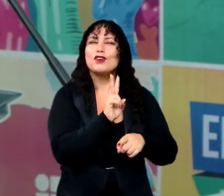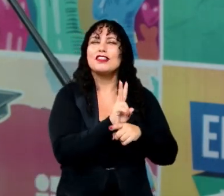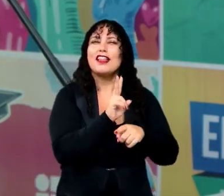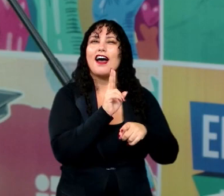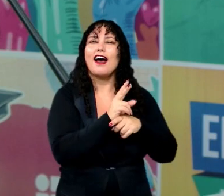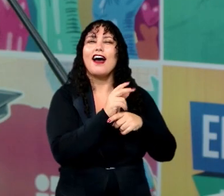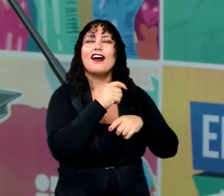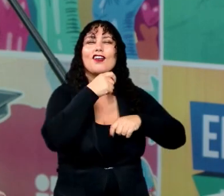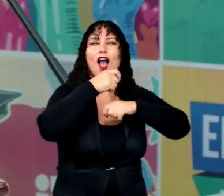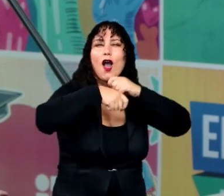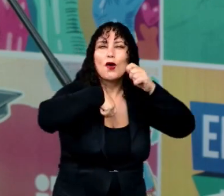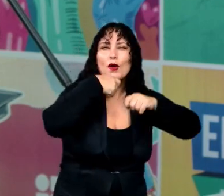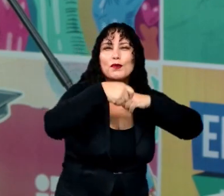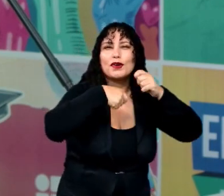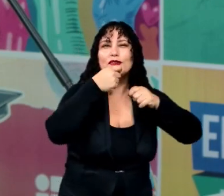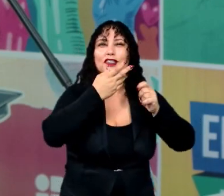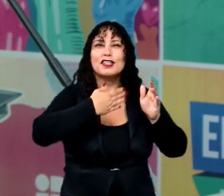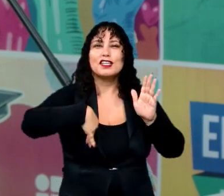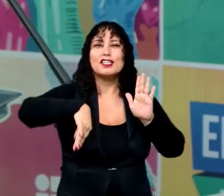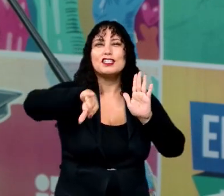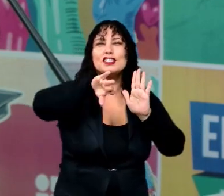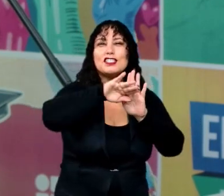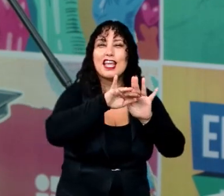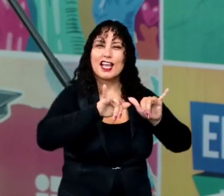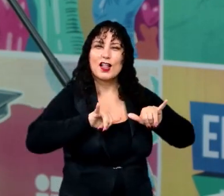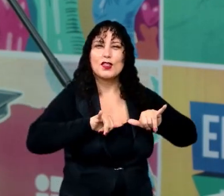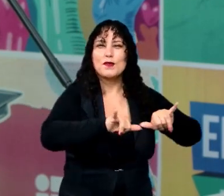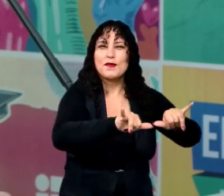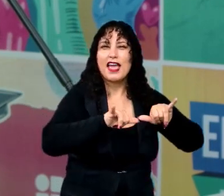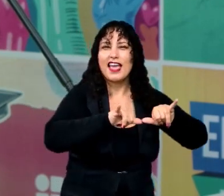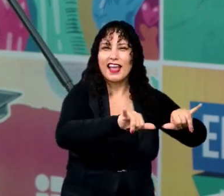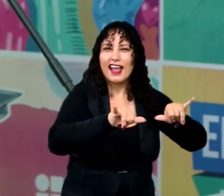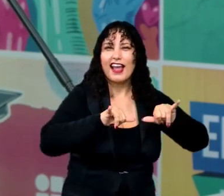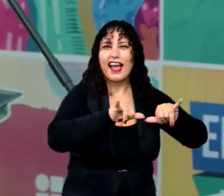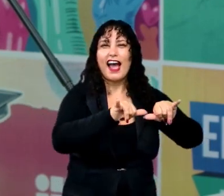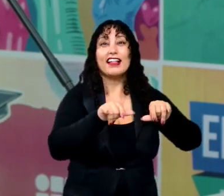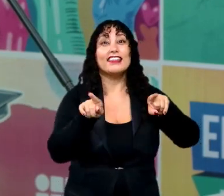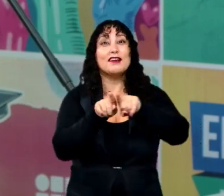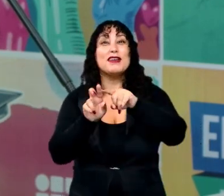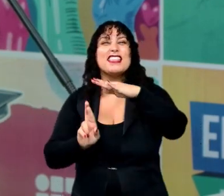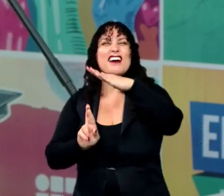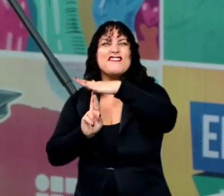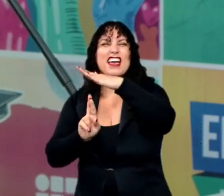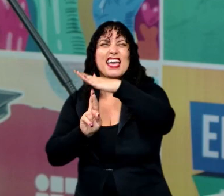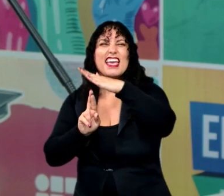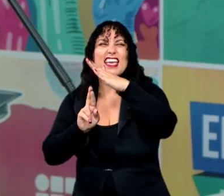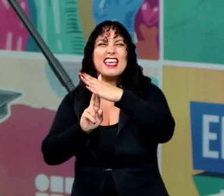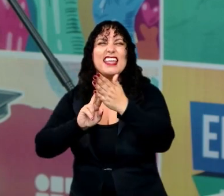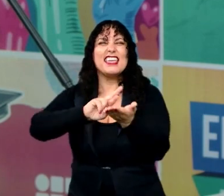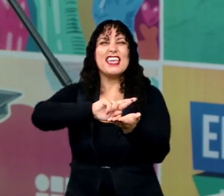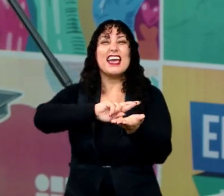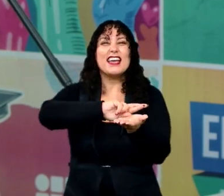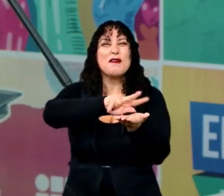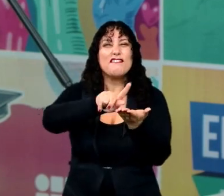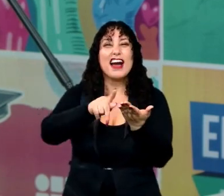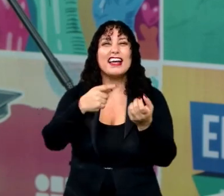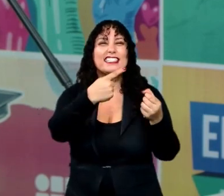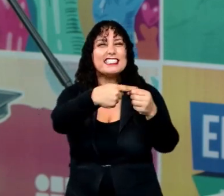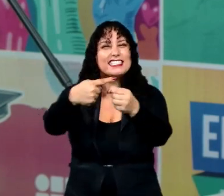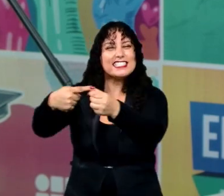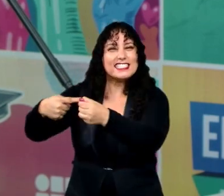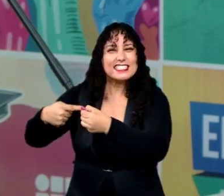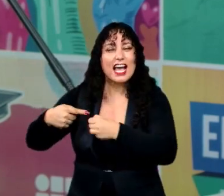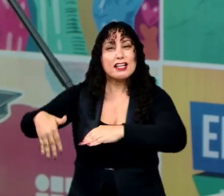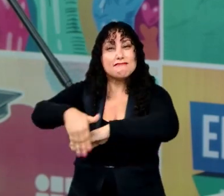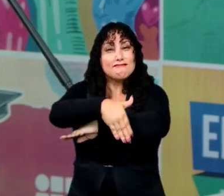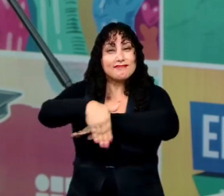alimento né que chega as gôndulas de supermercado ou até essas feirinhas que acontece muito em em bairros né No No caso